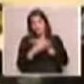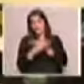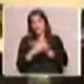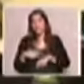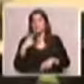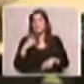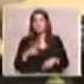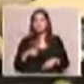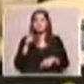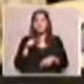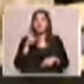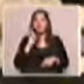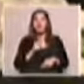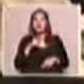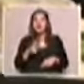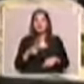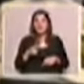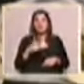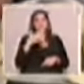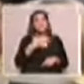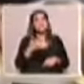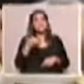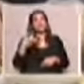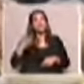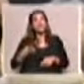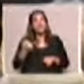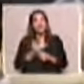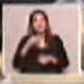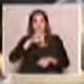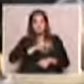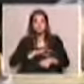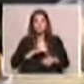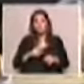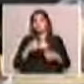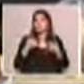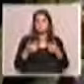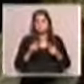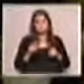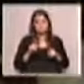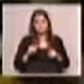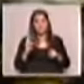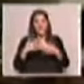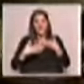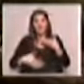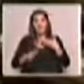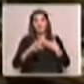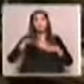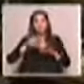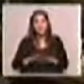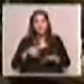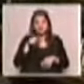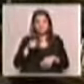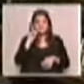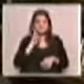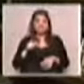Profissional, esta não seja uma das 129 profissões estratégicas para a próxima década, tudo indica que será longo